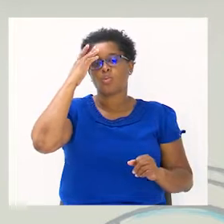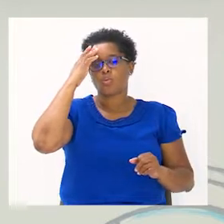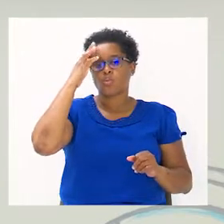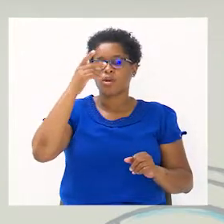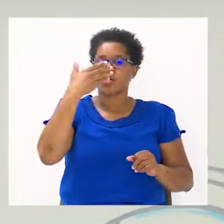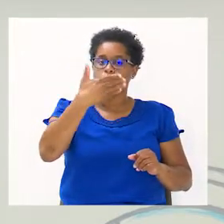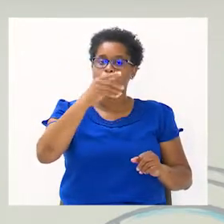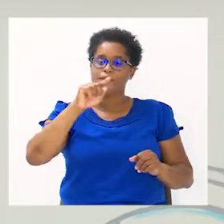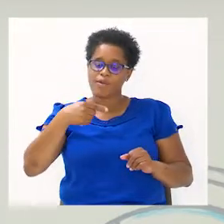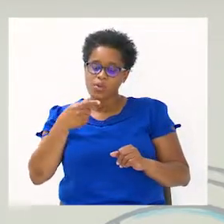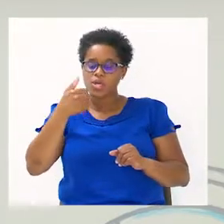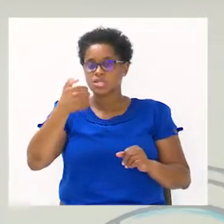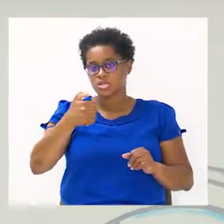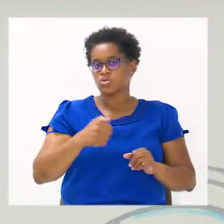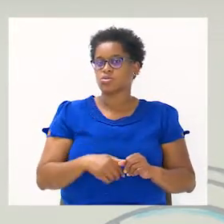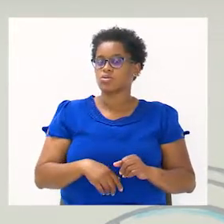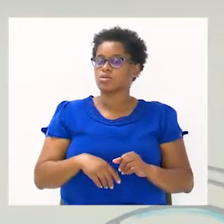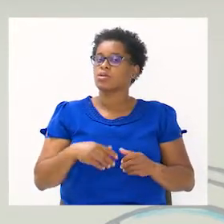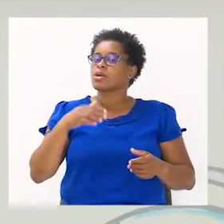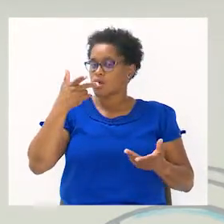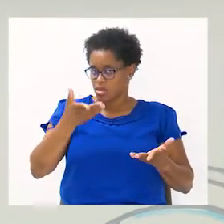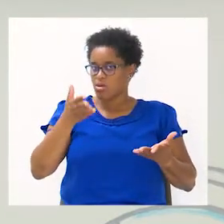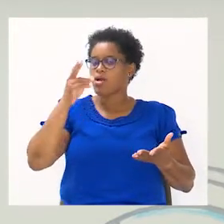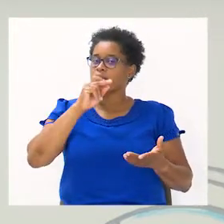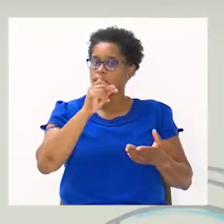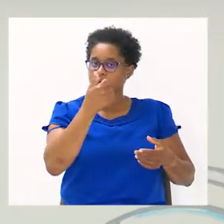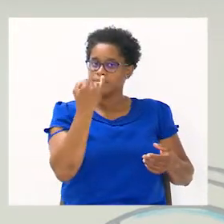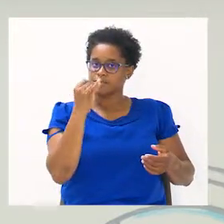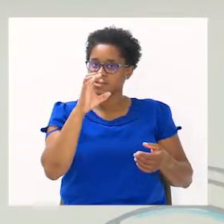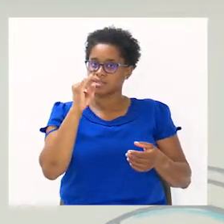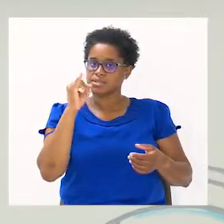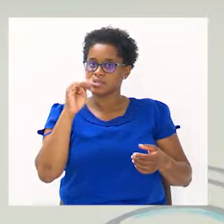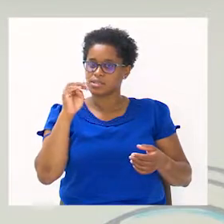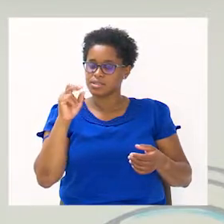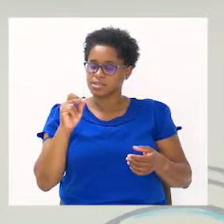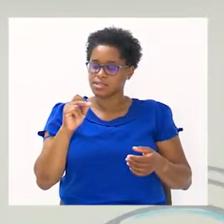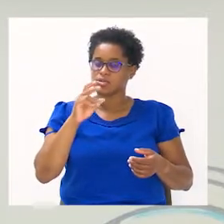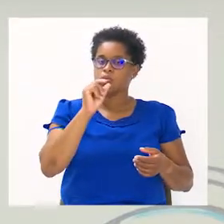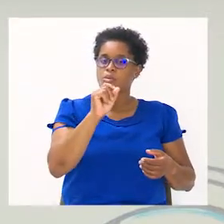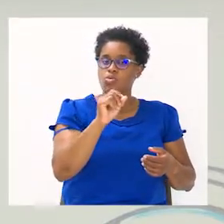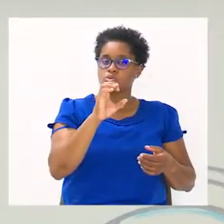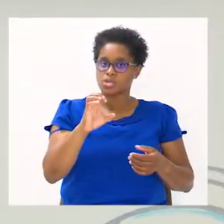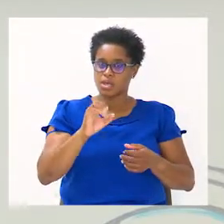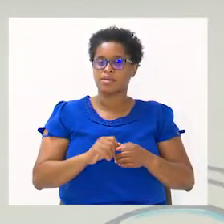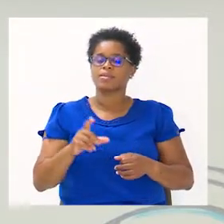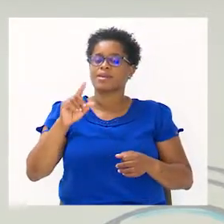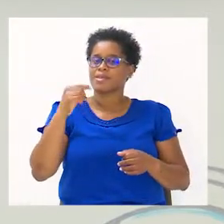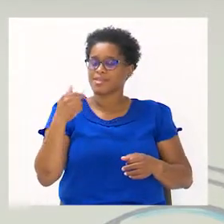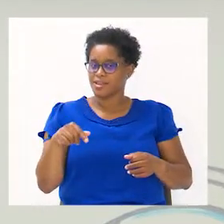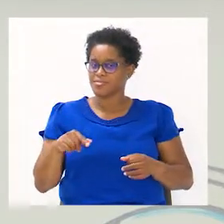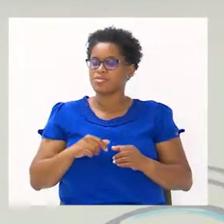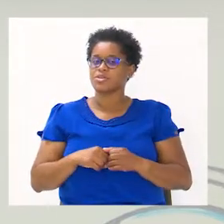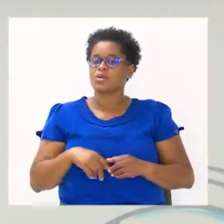número 1,5, ou seja, 1,5 é a abscissa do ponto C. E temos também